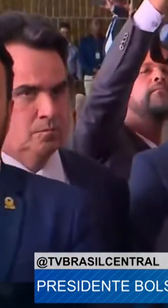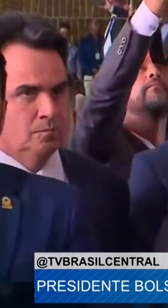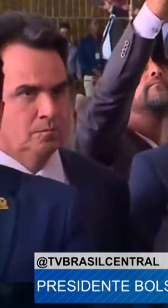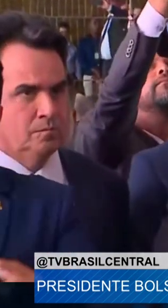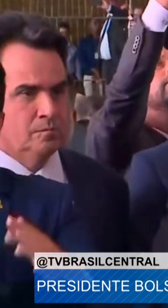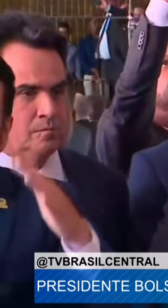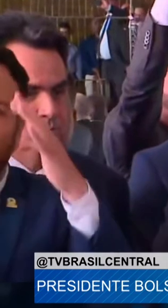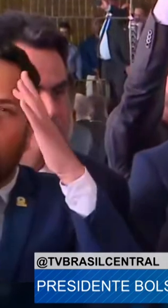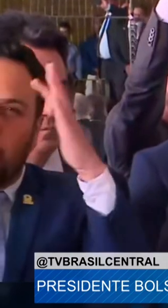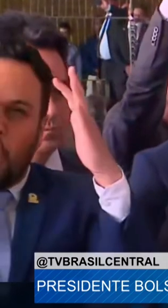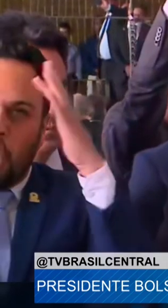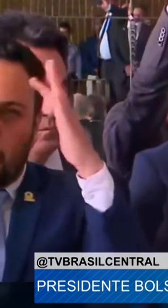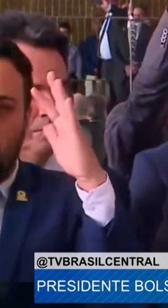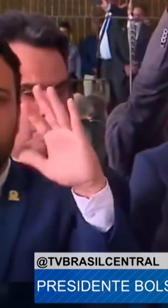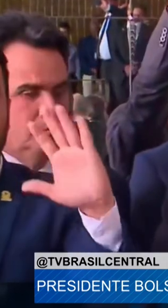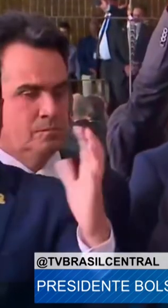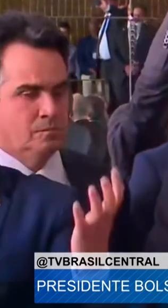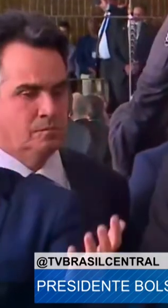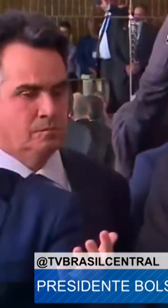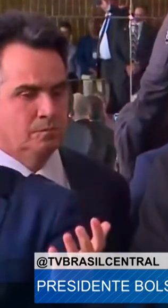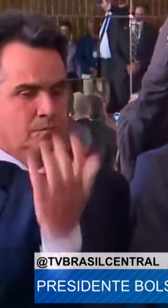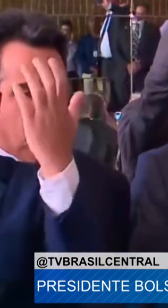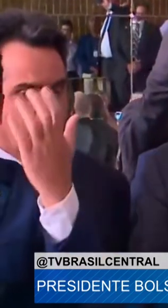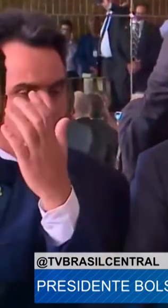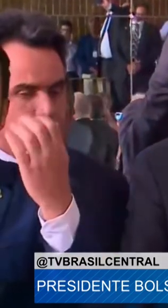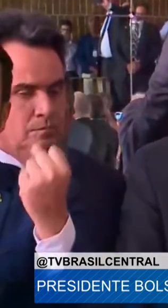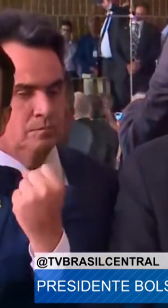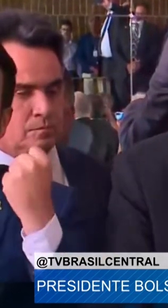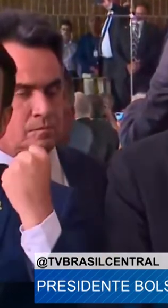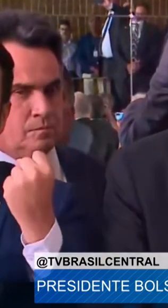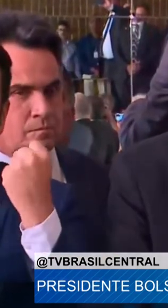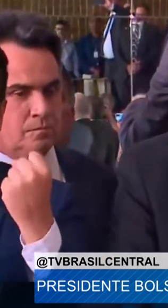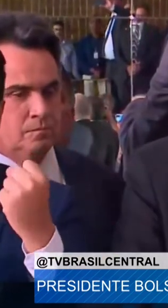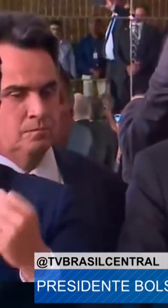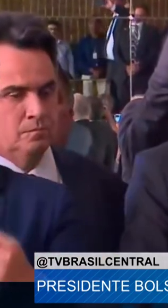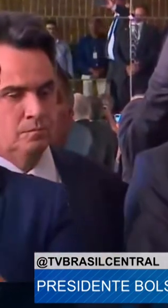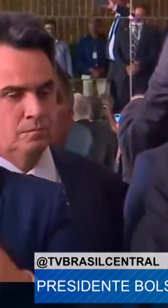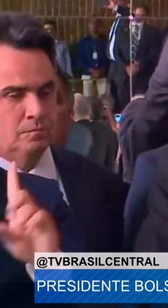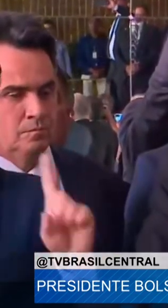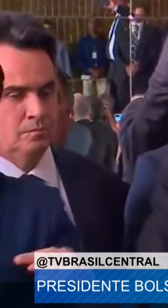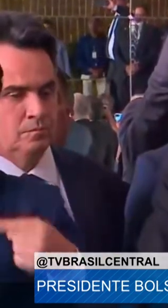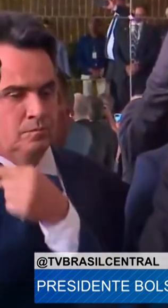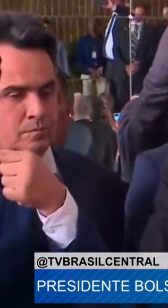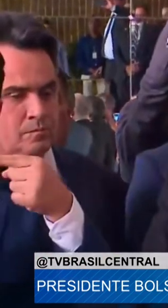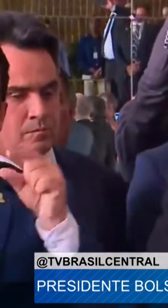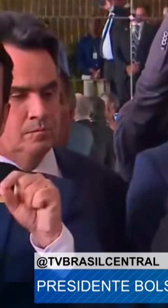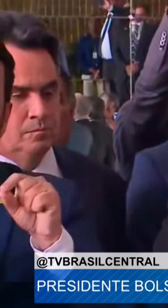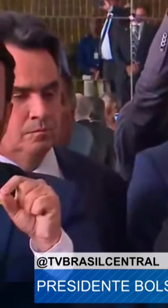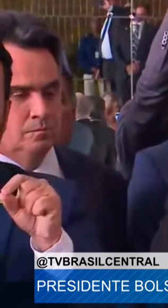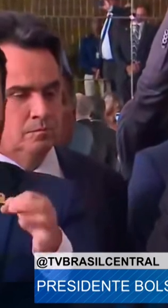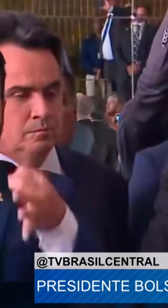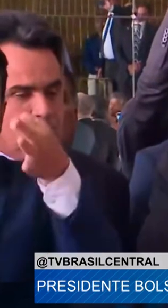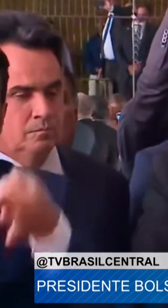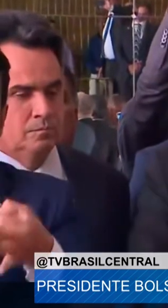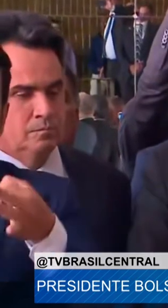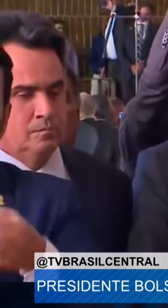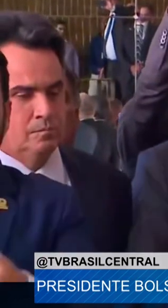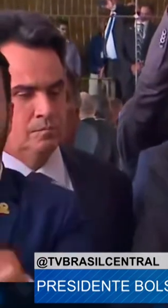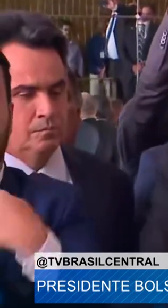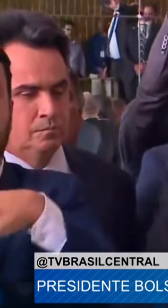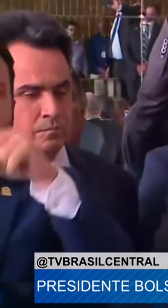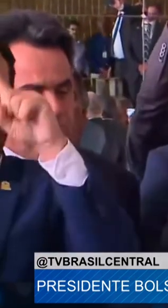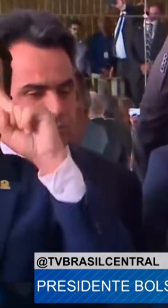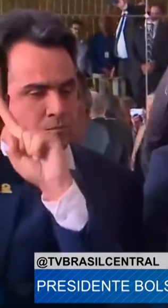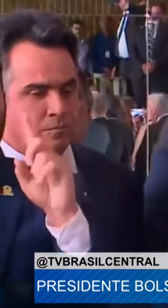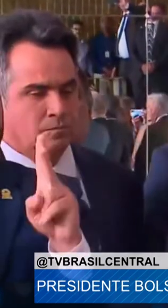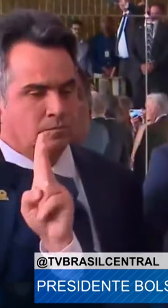Nossos sonhos seguem mais vivos do que nunca. Somos pela ordem e pelo progresso.